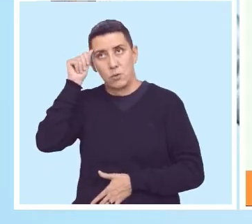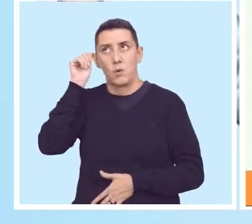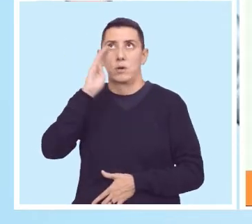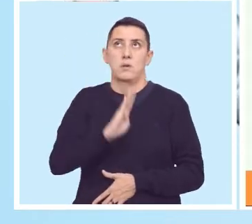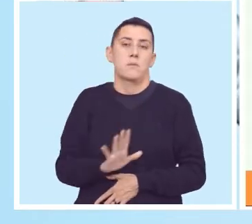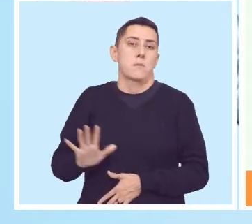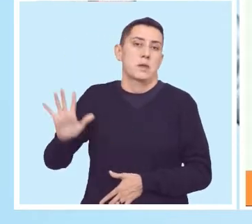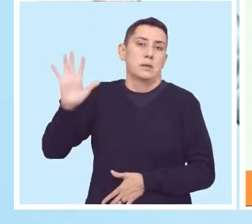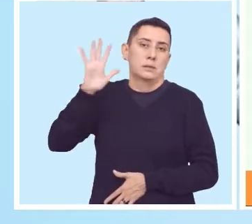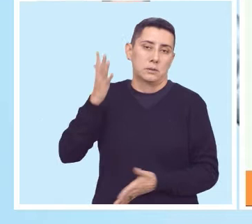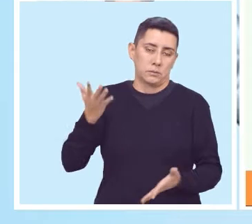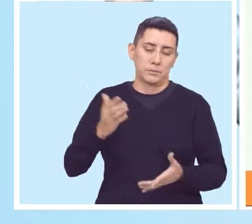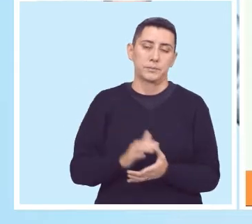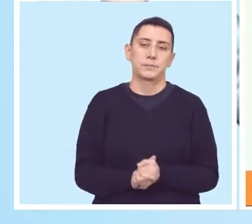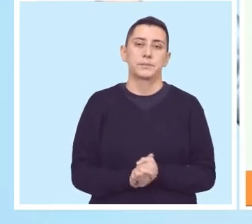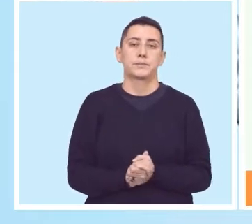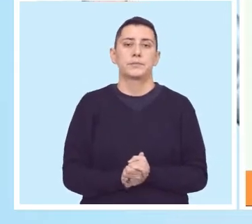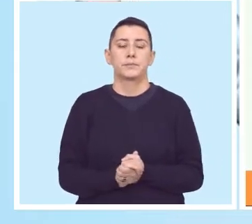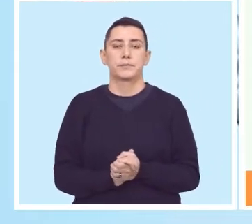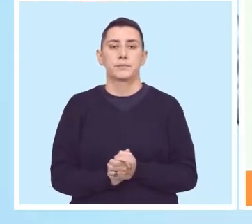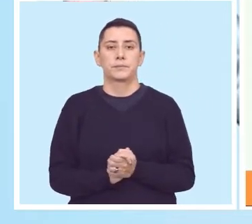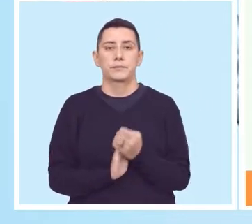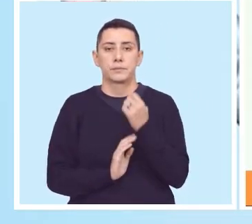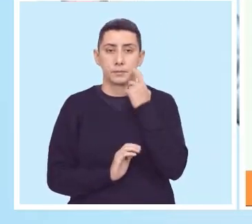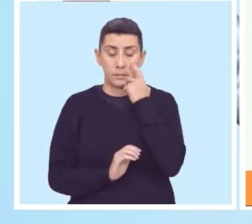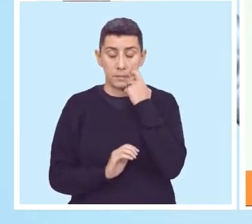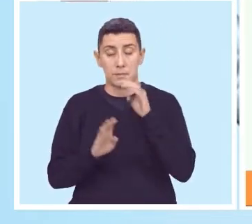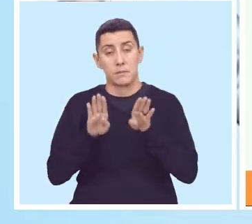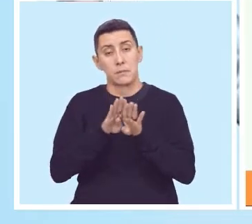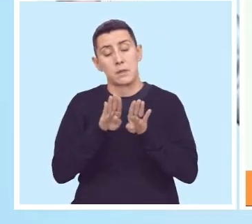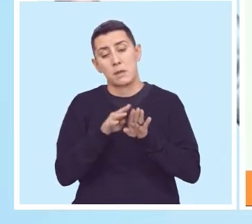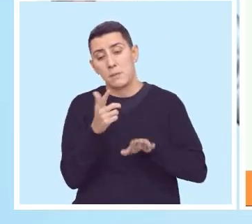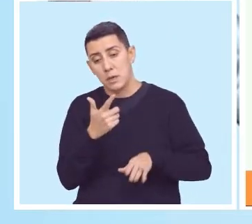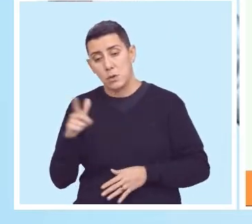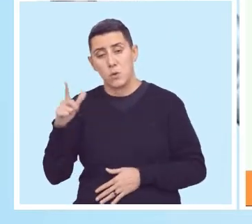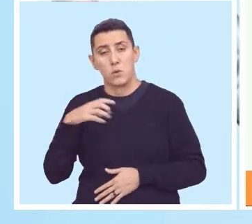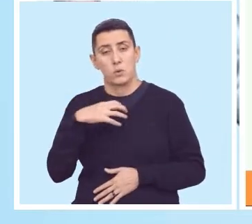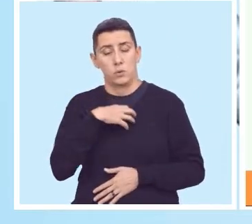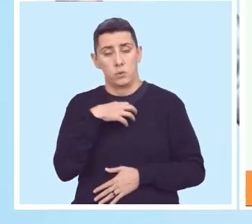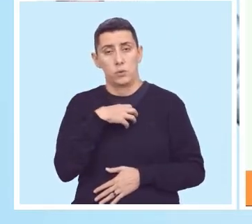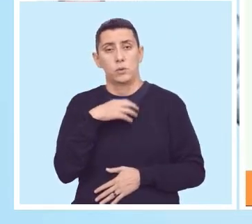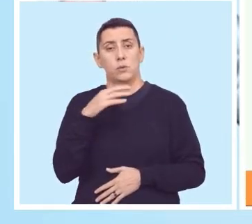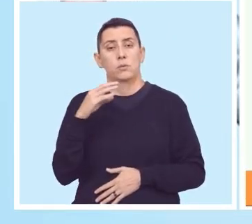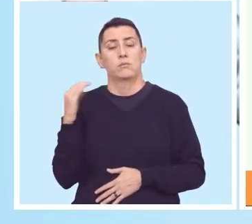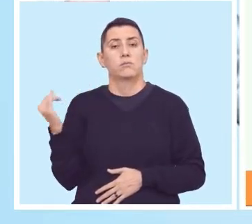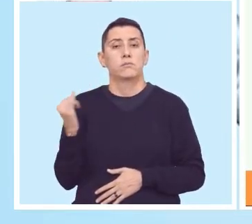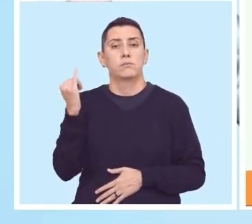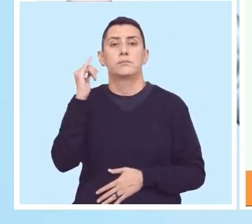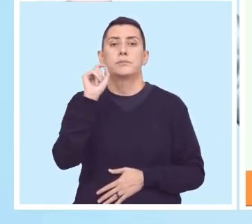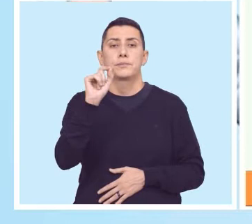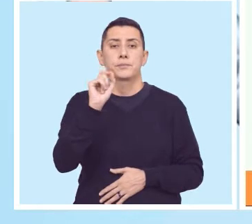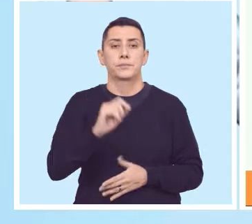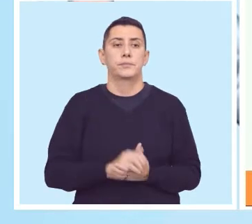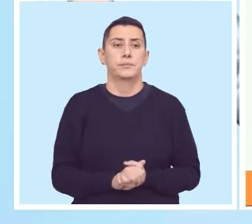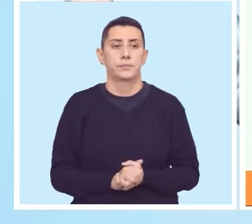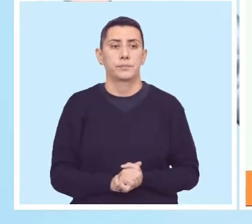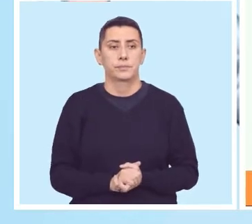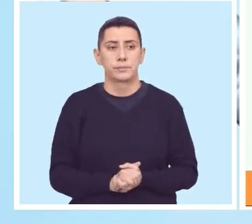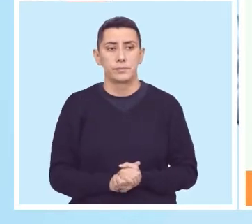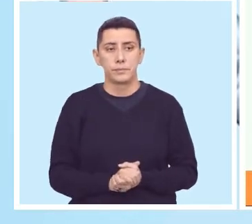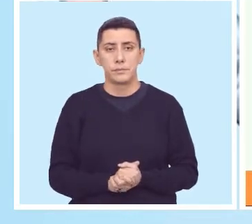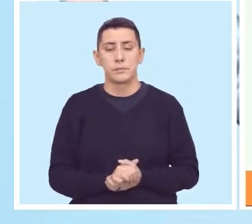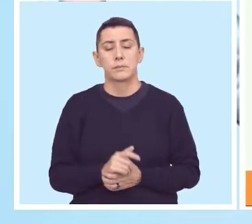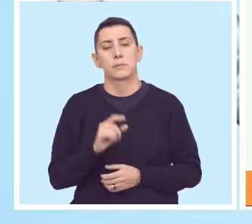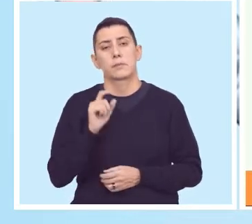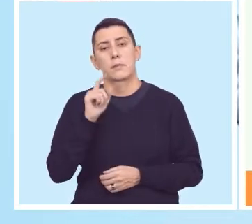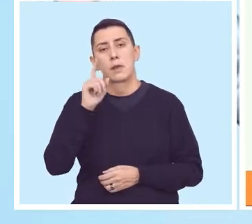que seja. E tem um outro módulo muito importante também, que é o módulo de submissão de imagens dos